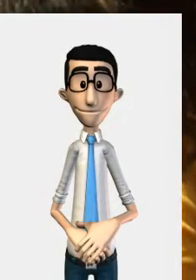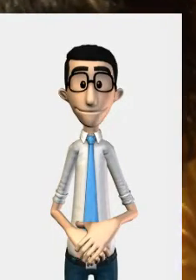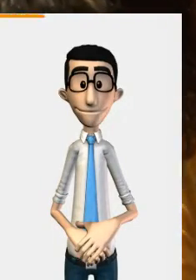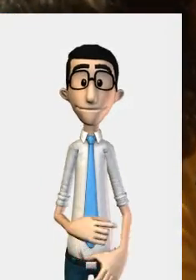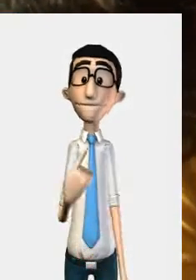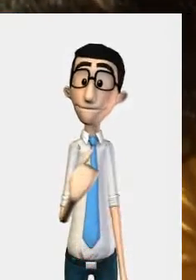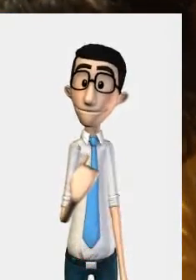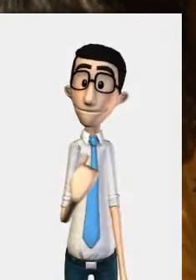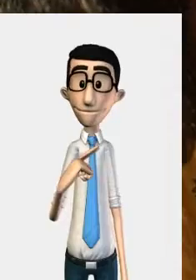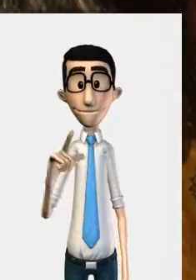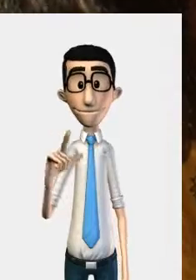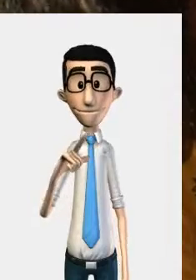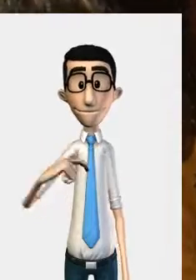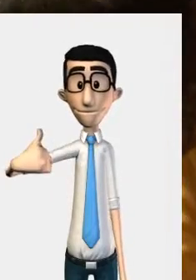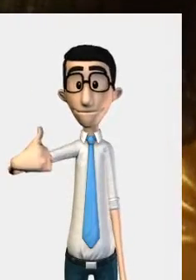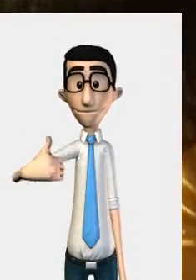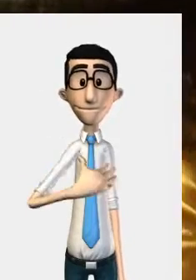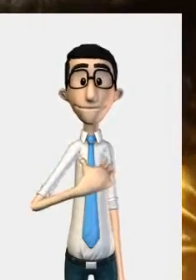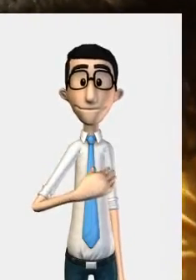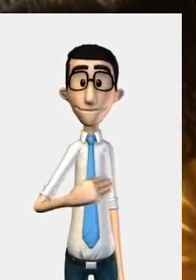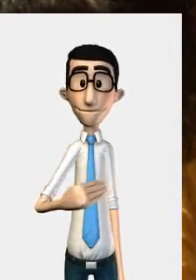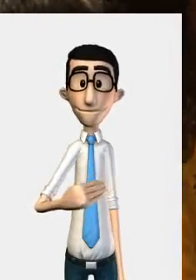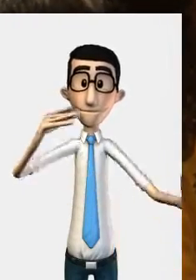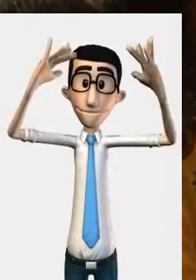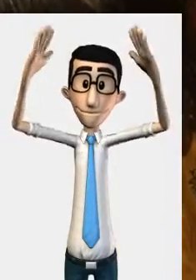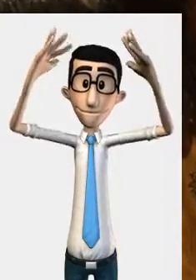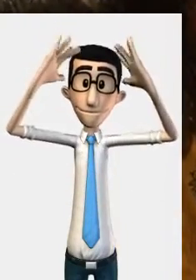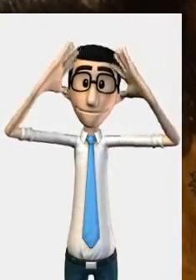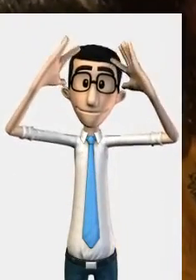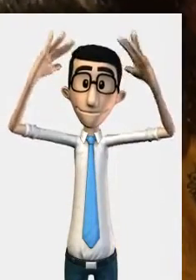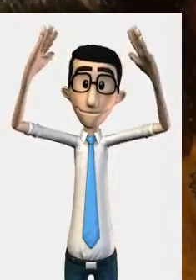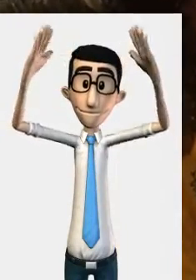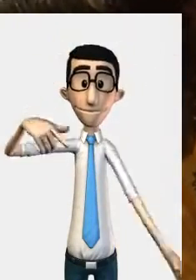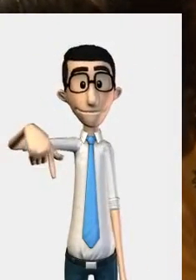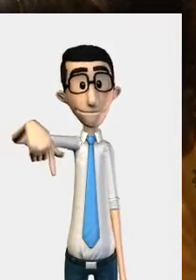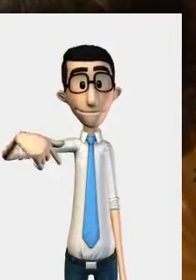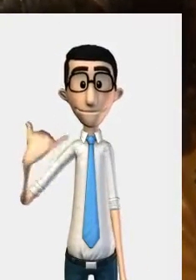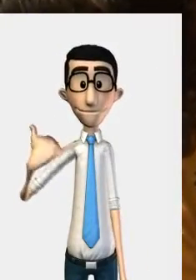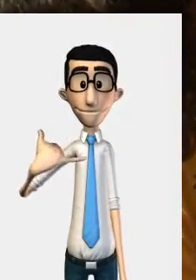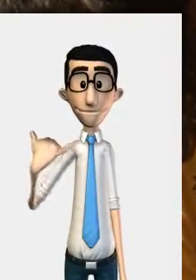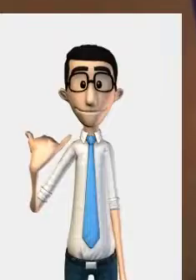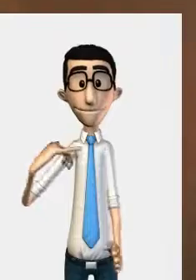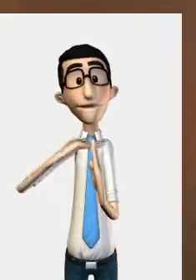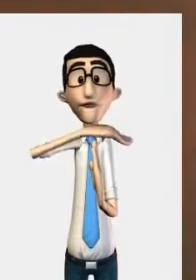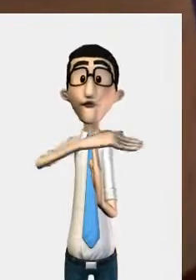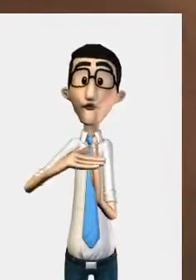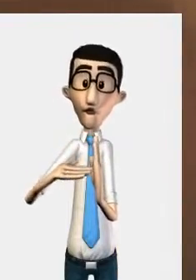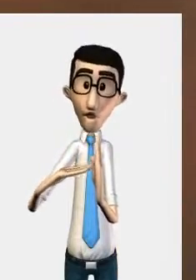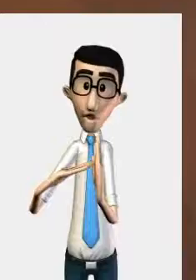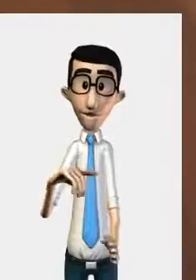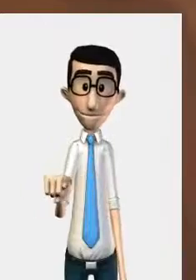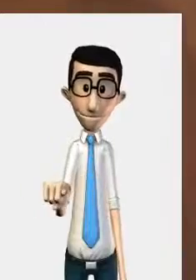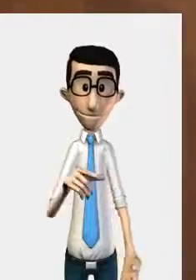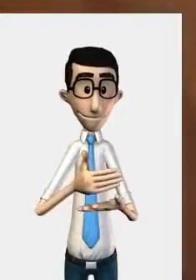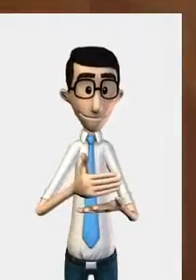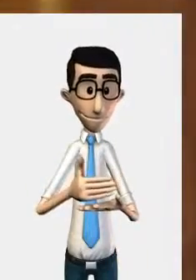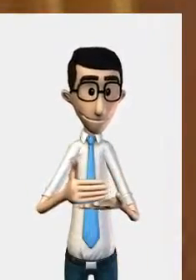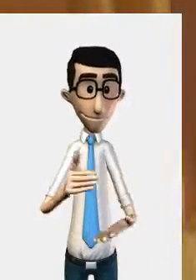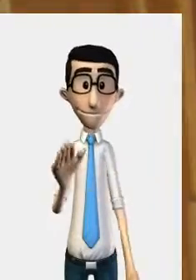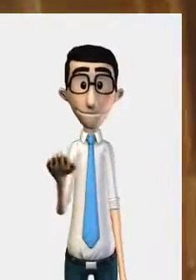interesse por trás. Olhe as coisas por diferentes pontos de vista, por diferentes óticas. E aqui